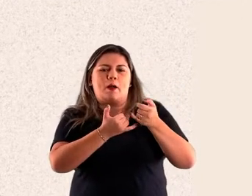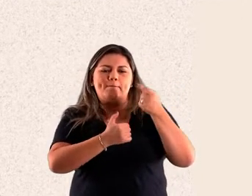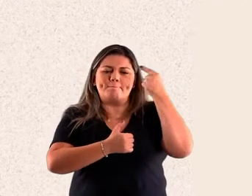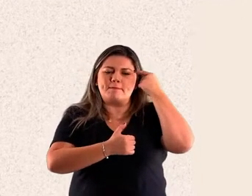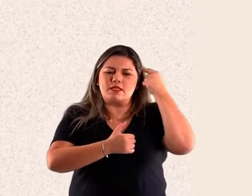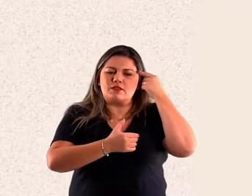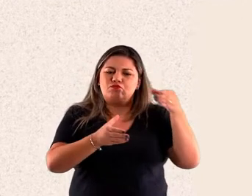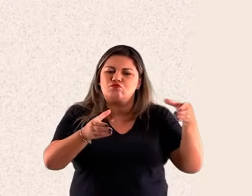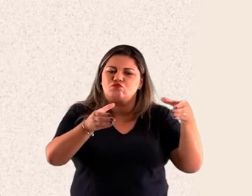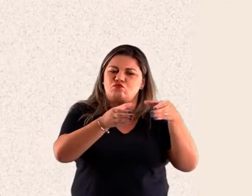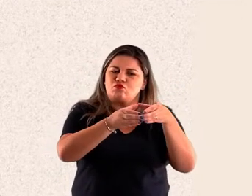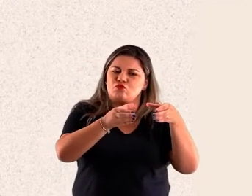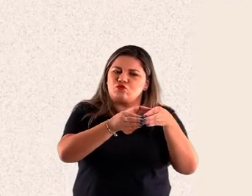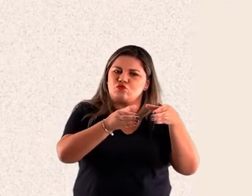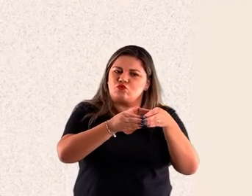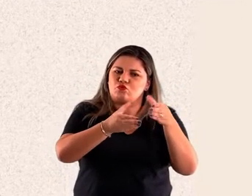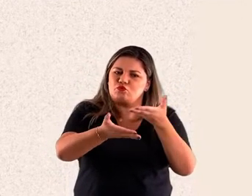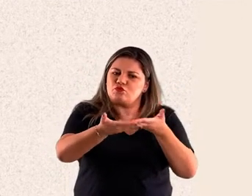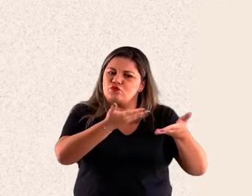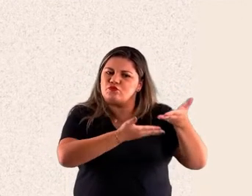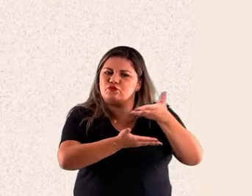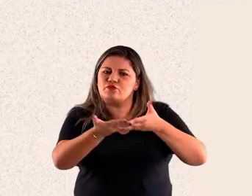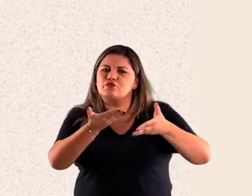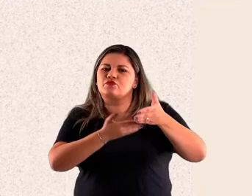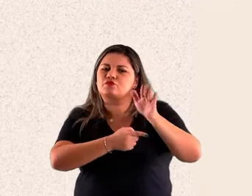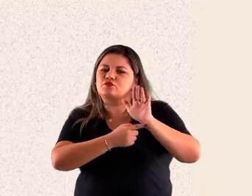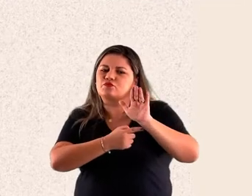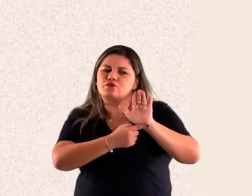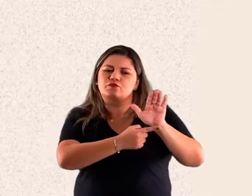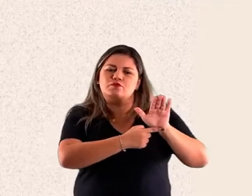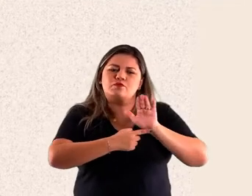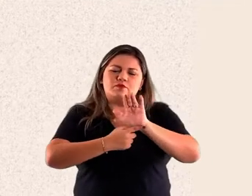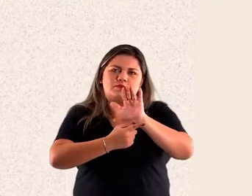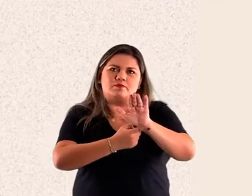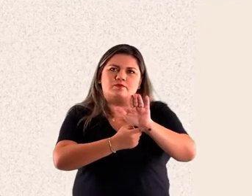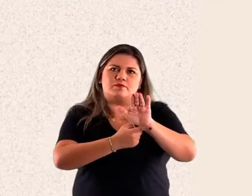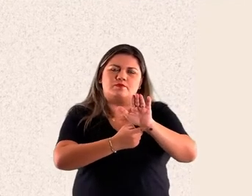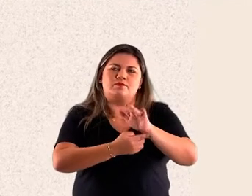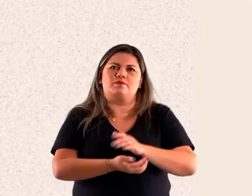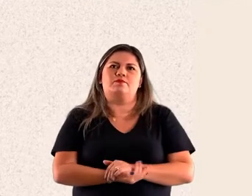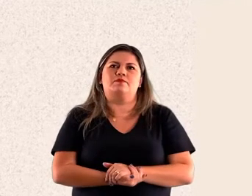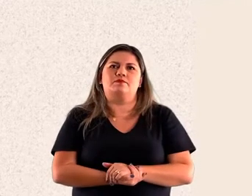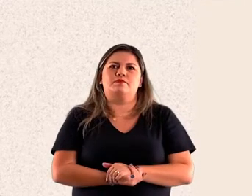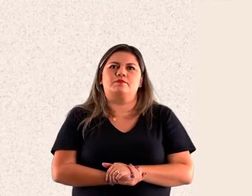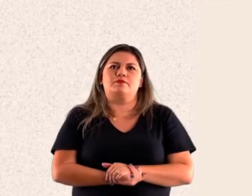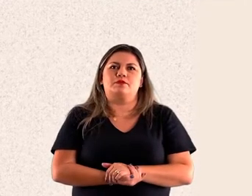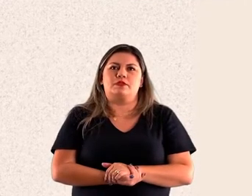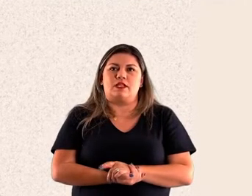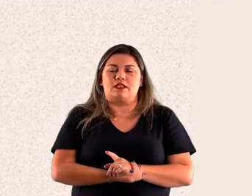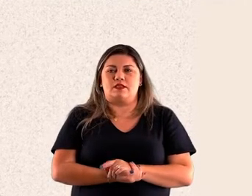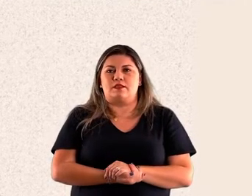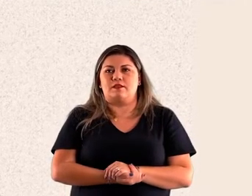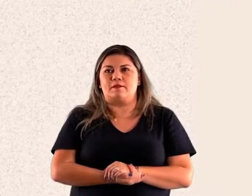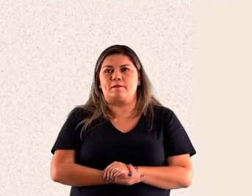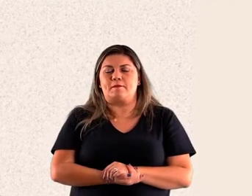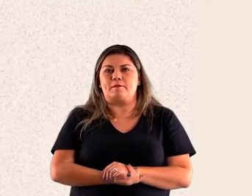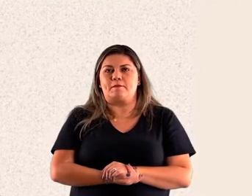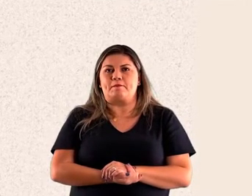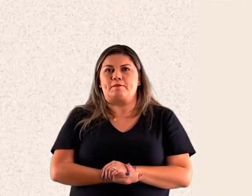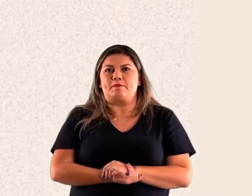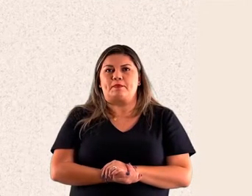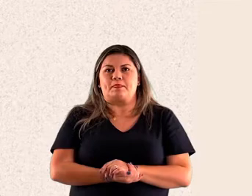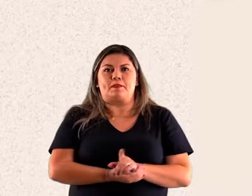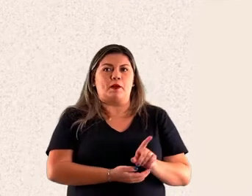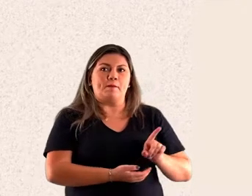de forma colaborativa E aí Oi e aí nós vamos para para